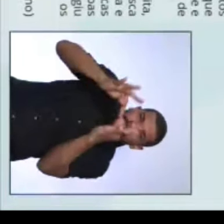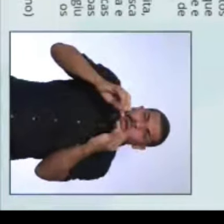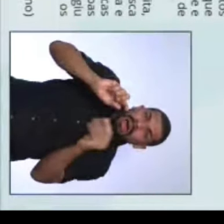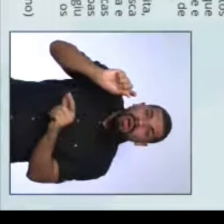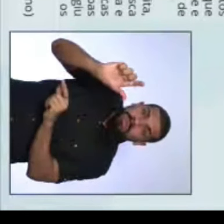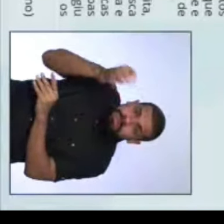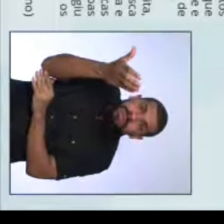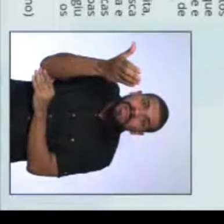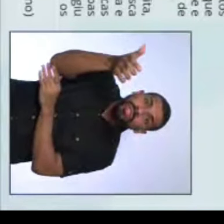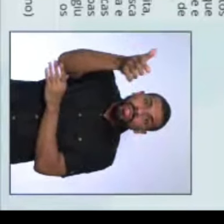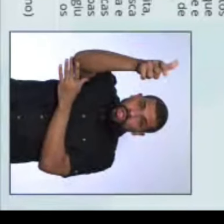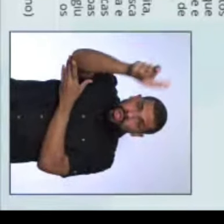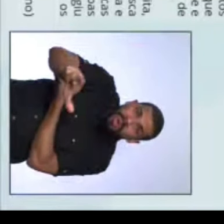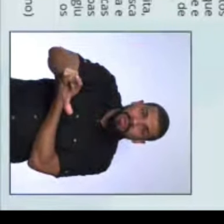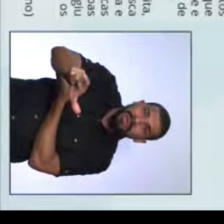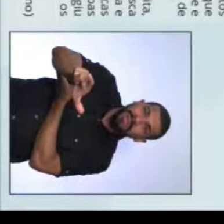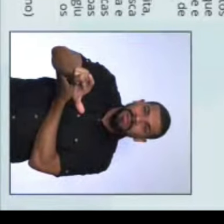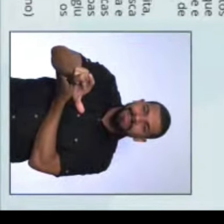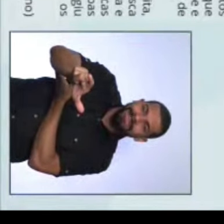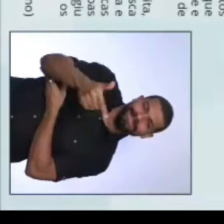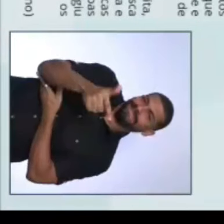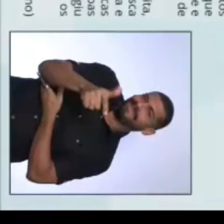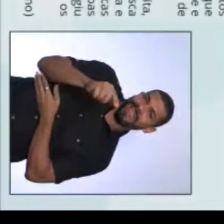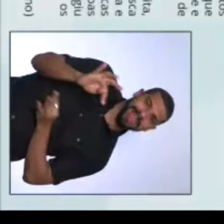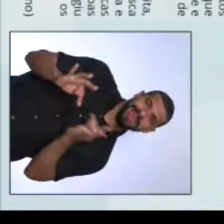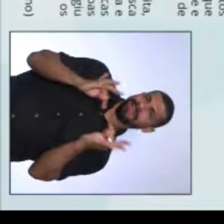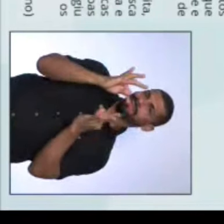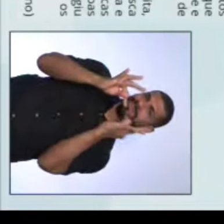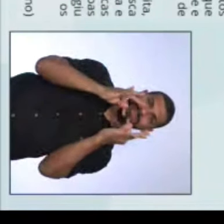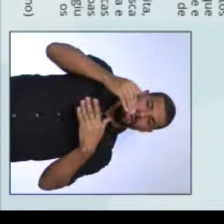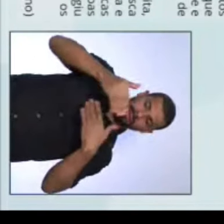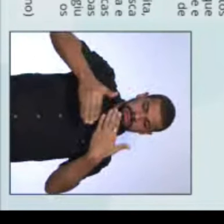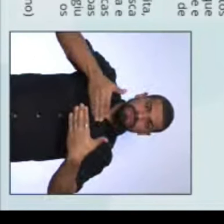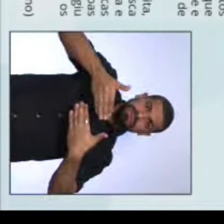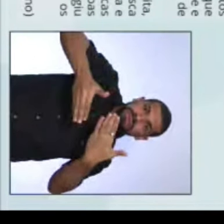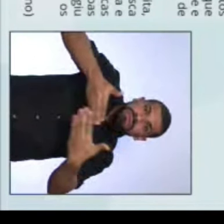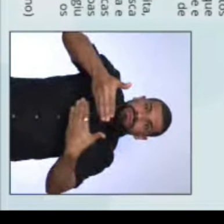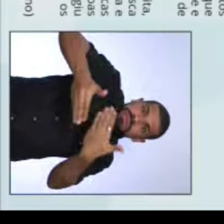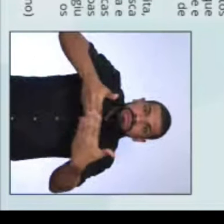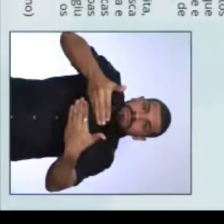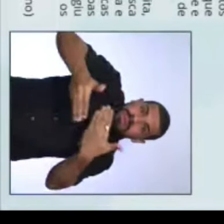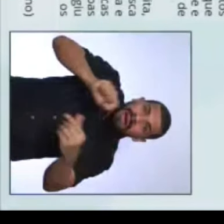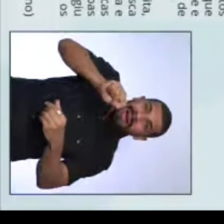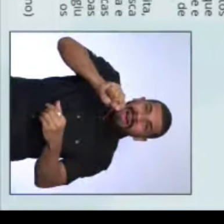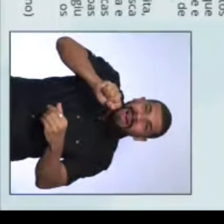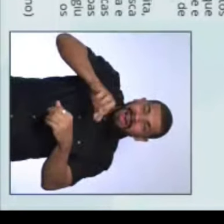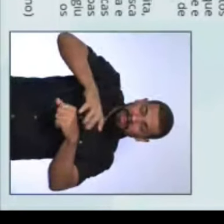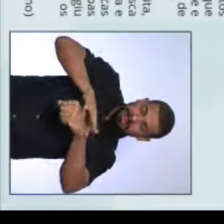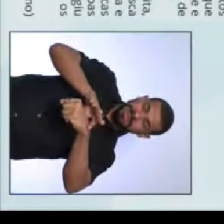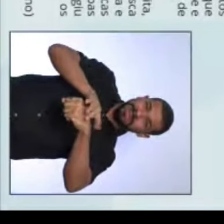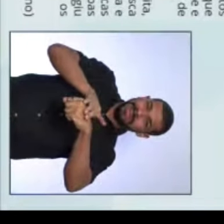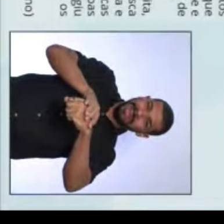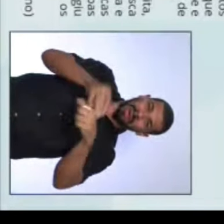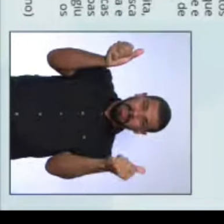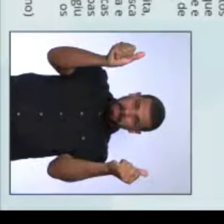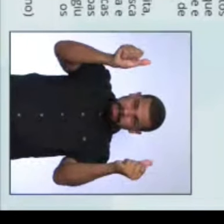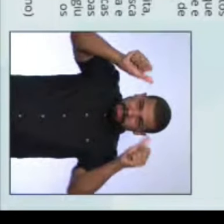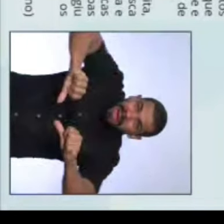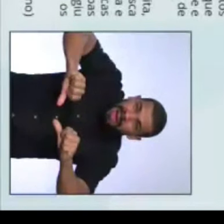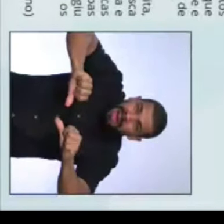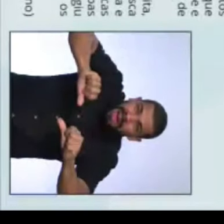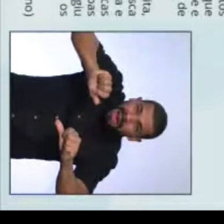ocorrer. Nem toda tecnologia, nem todo avanço foi capaz de curar a mais terrível das doenças, a